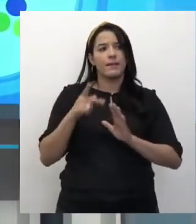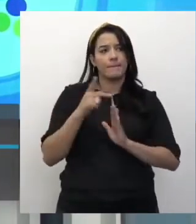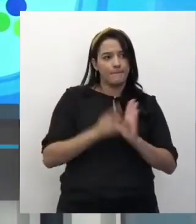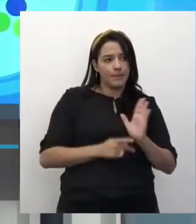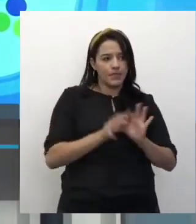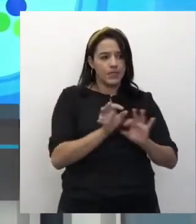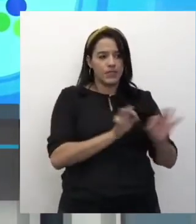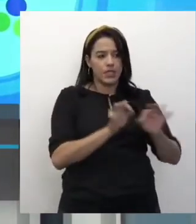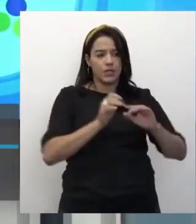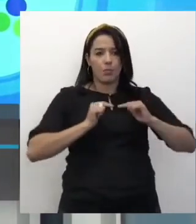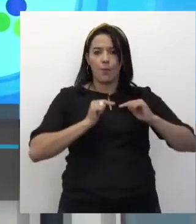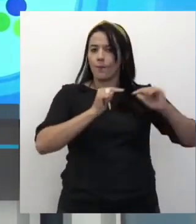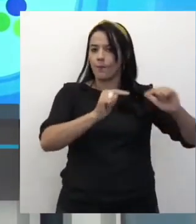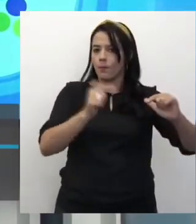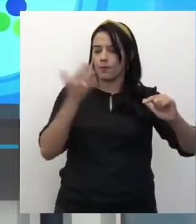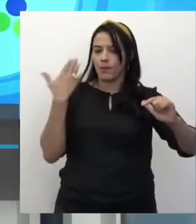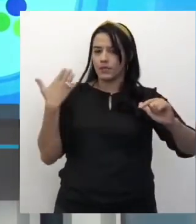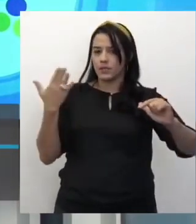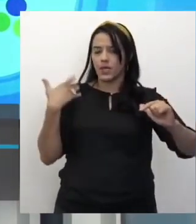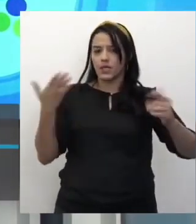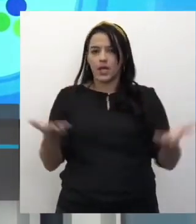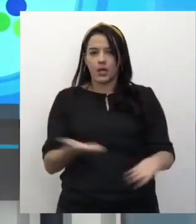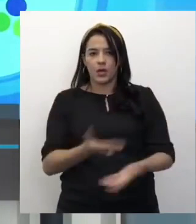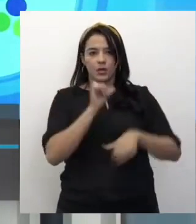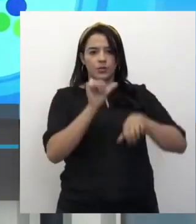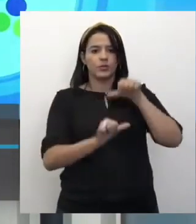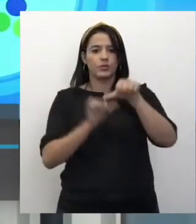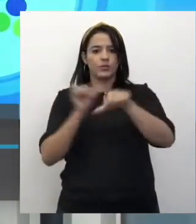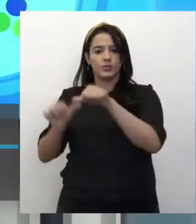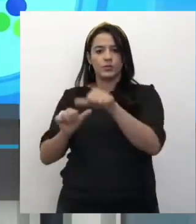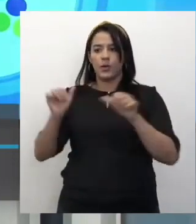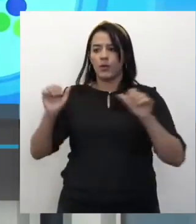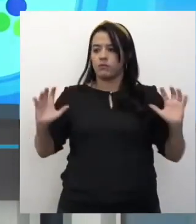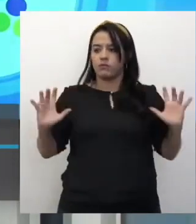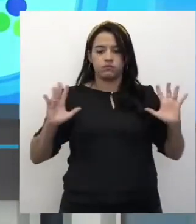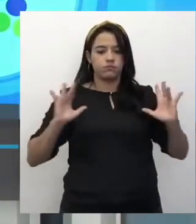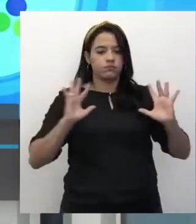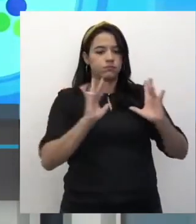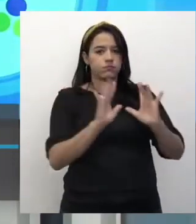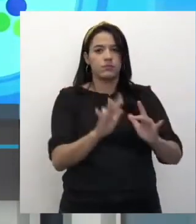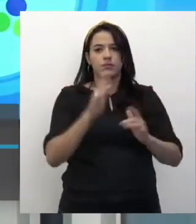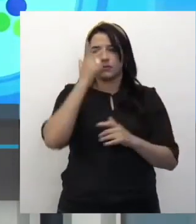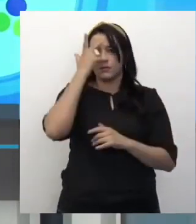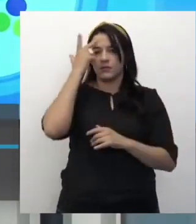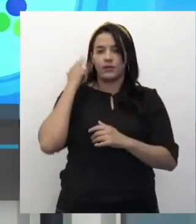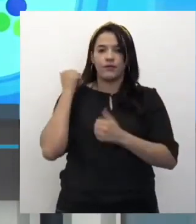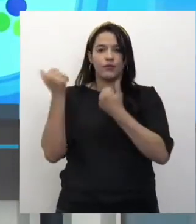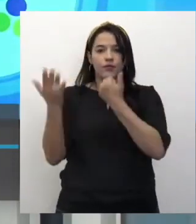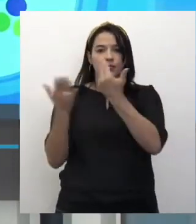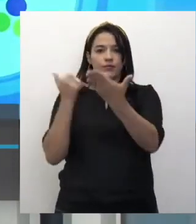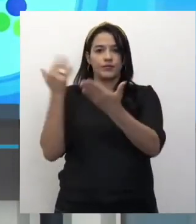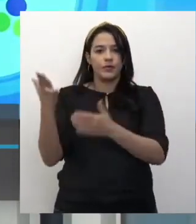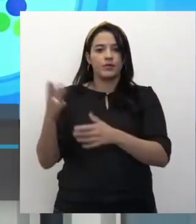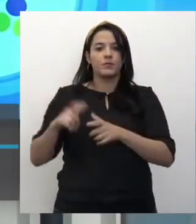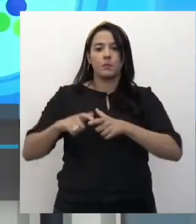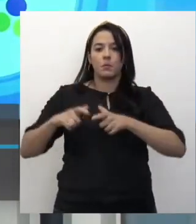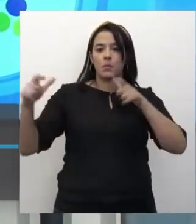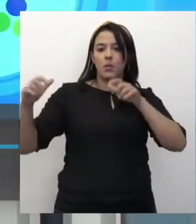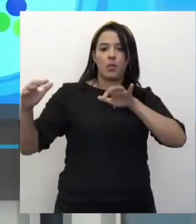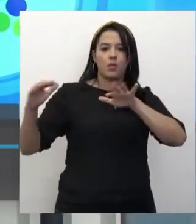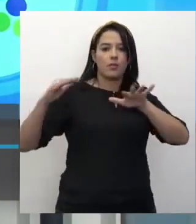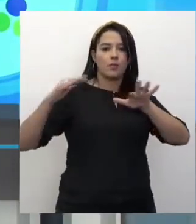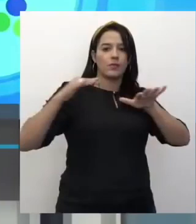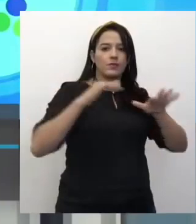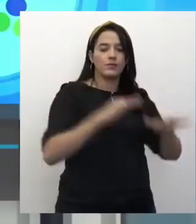a macrocefalia urbana, né, aquele inchamento de gente vindo de fora, principalmente nas grandes cidades, faz com que ela se mude.